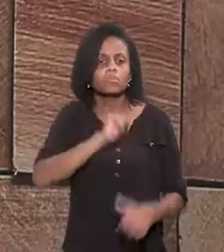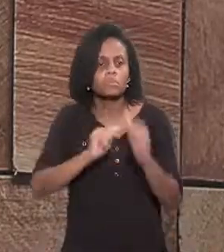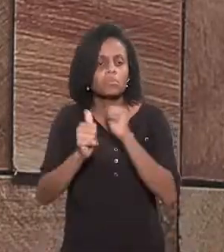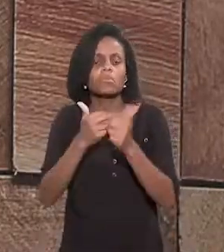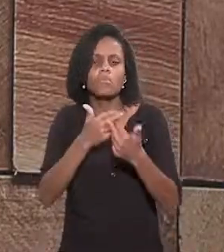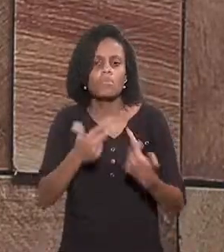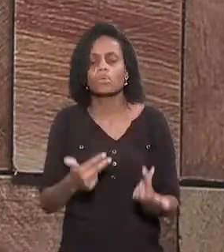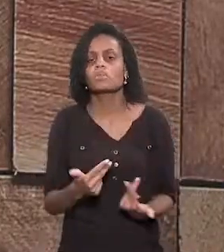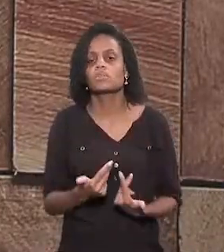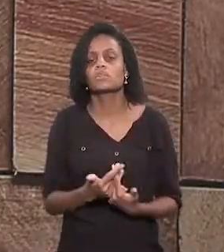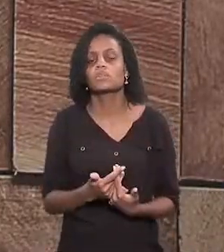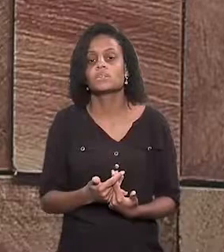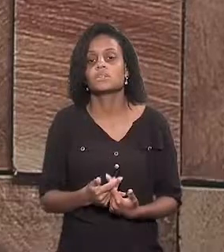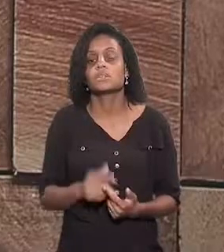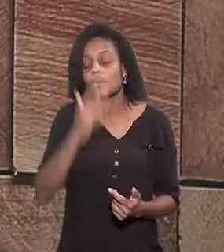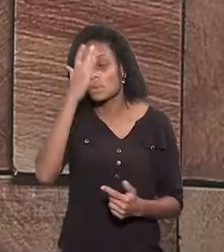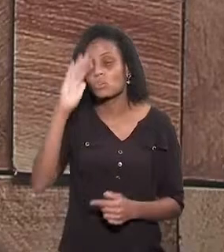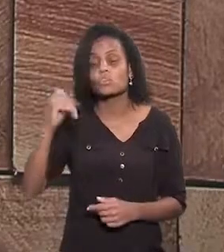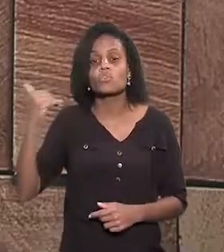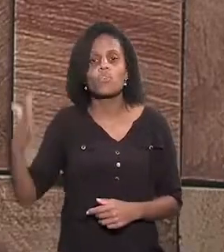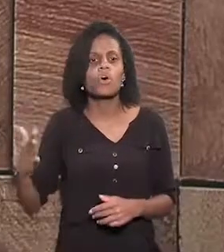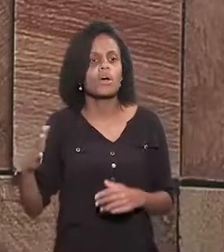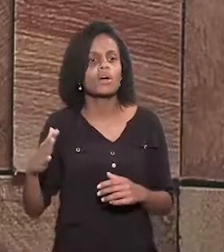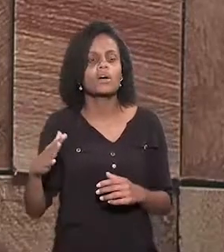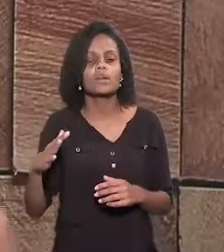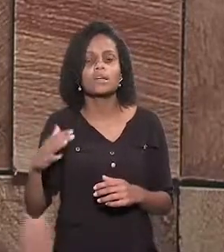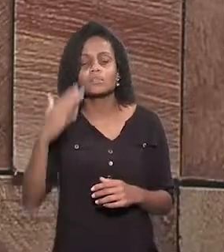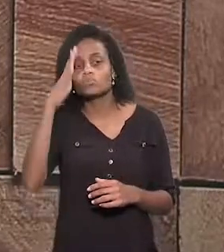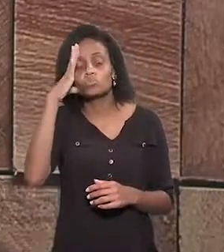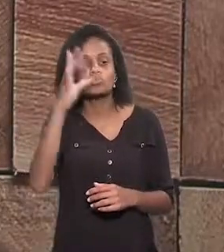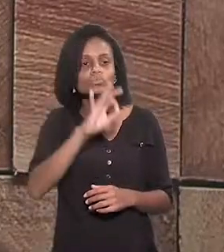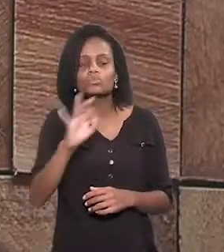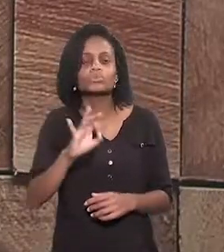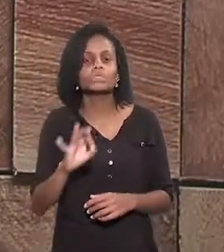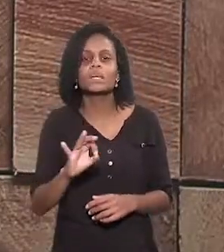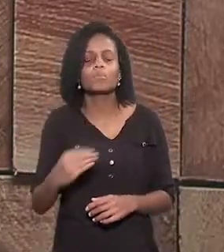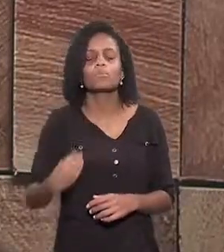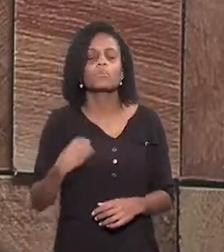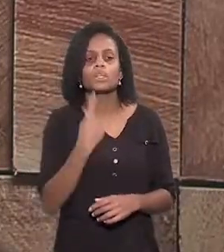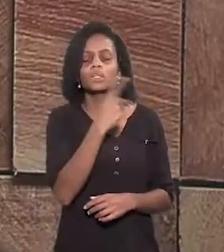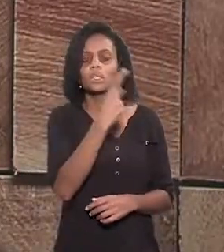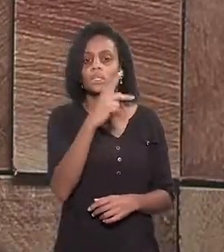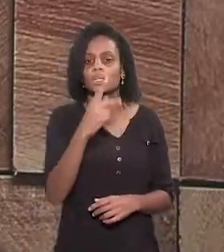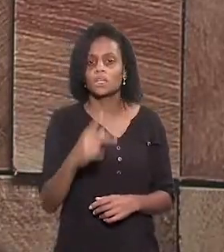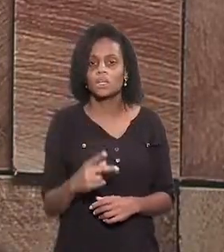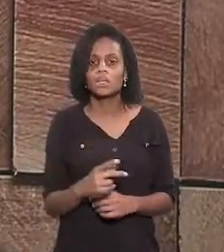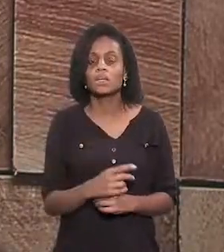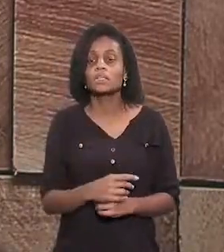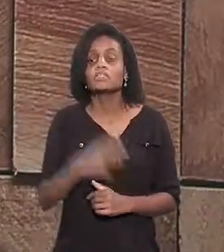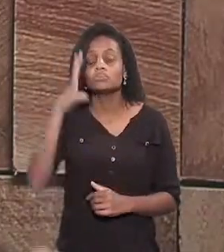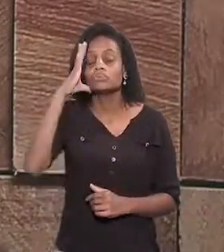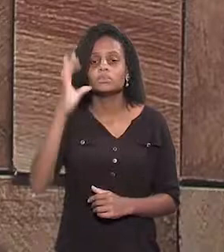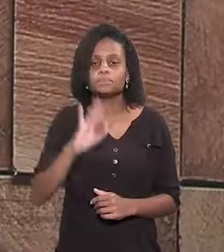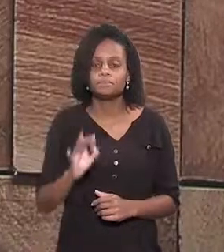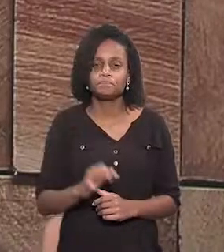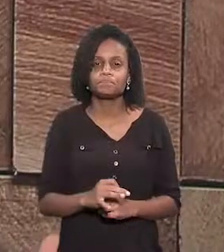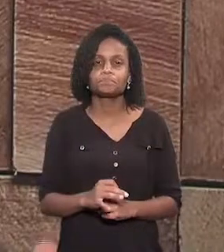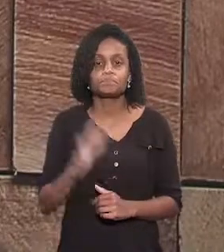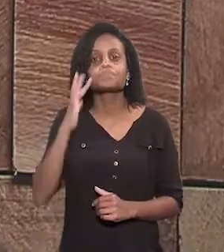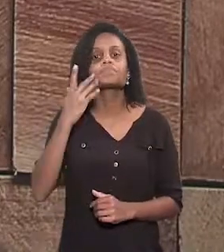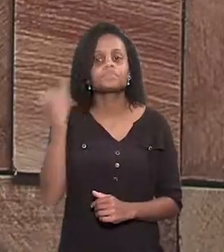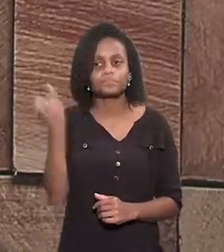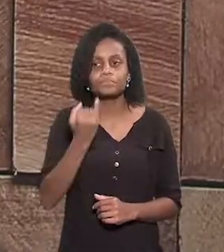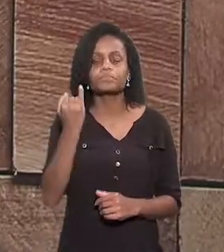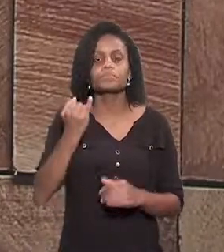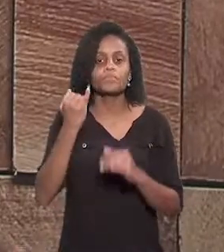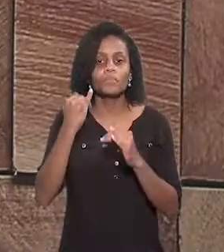E quando as pessoas de fora, que não moram, que não convivem, que não sabem dessa realidade, não entendem sobre isso,